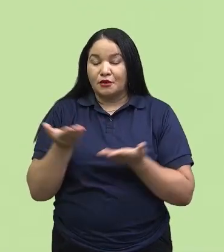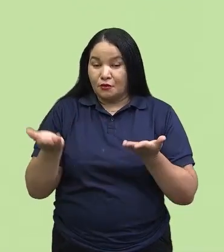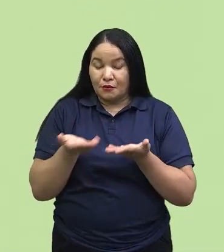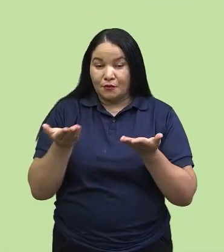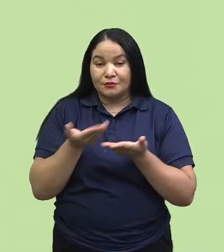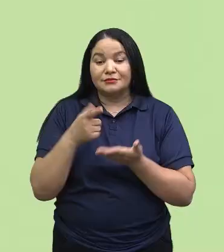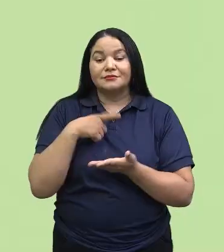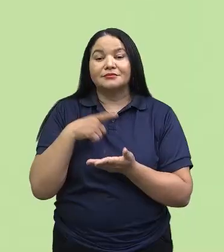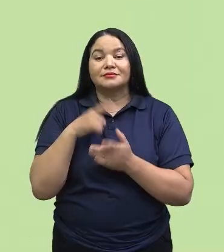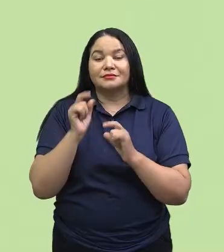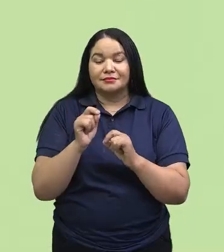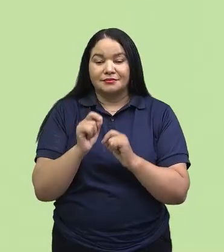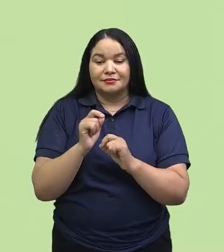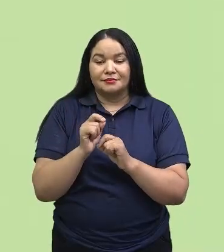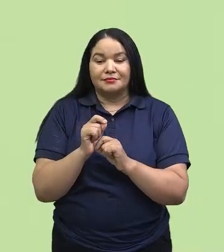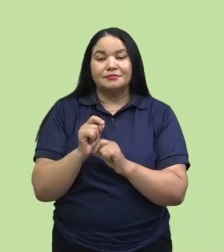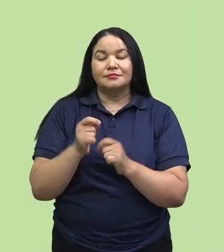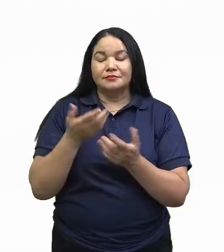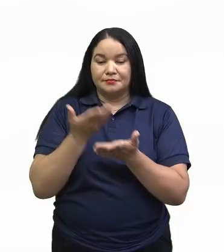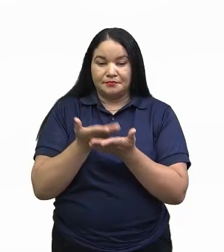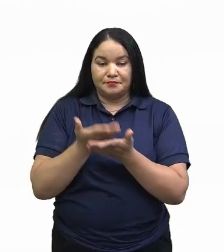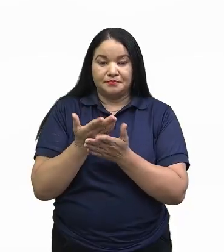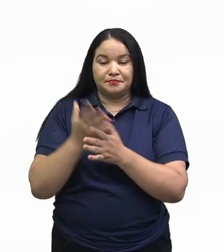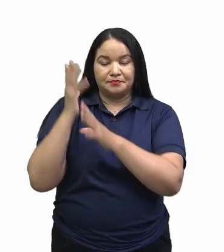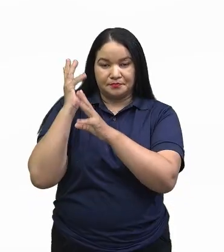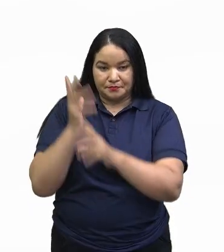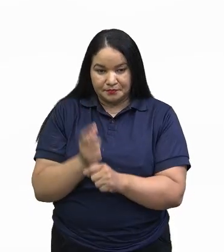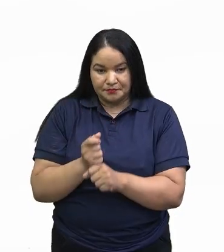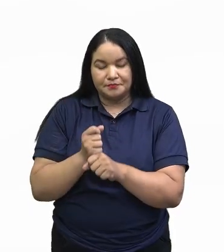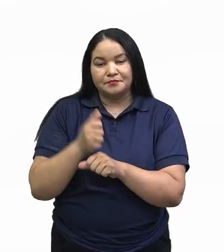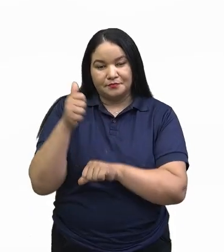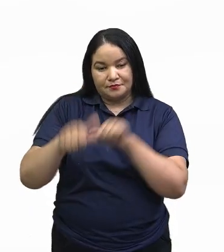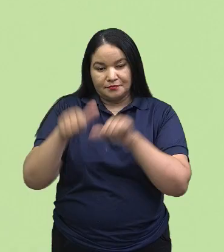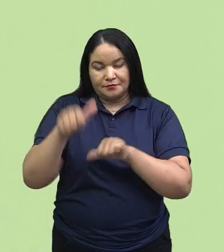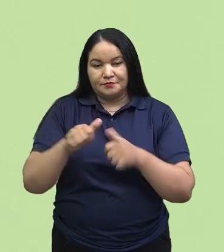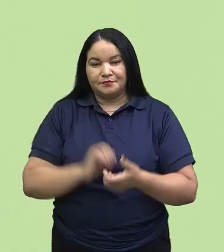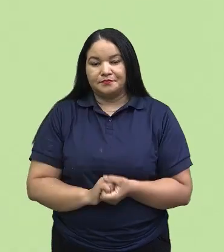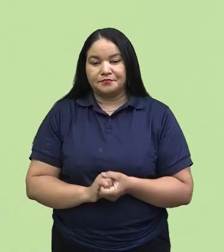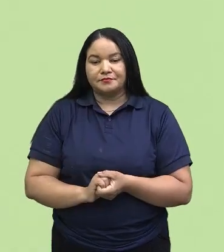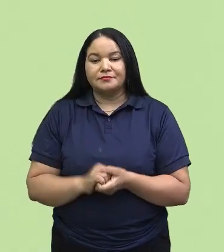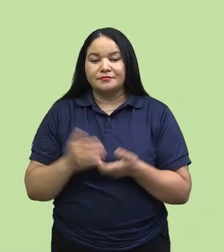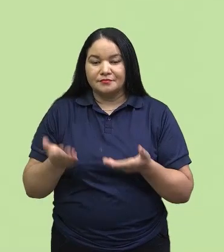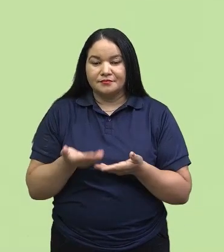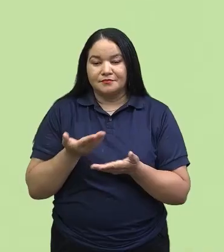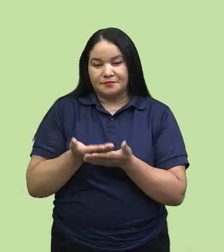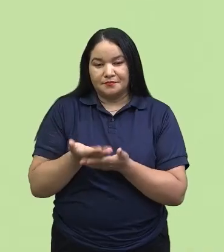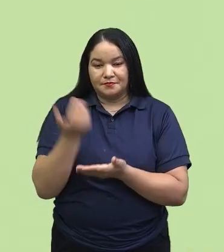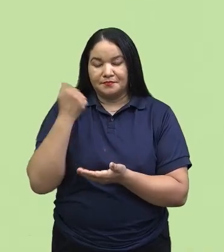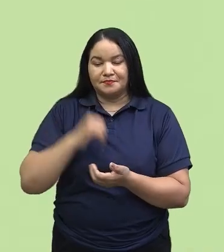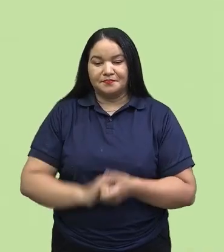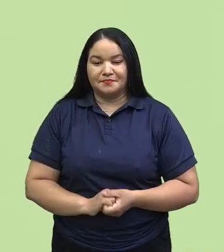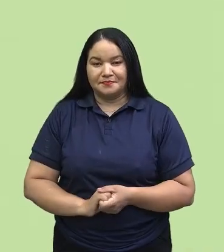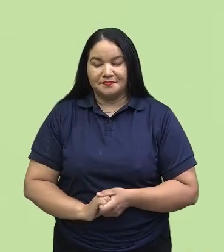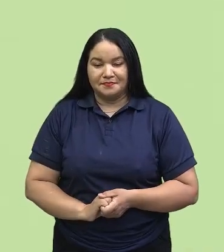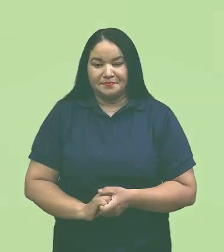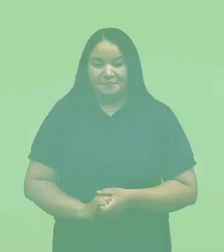dia que nós teremos a nossa aula de revisão e avaliação. Portanto, vamos à nossa aula.